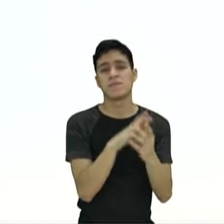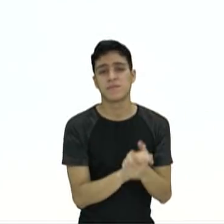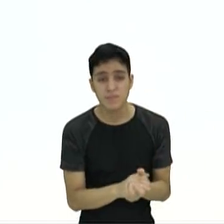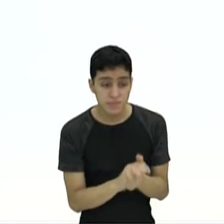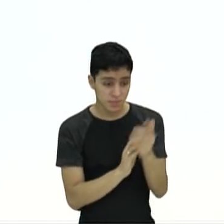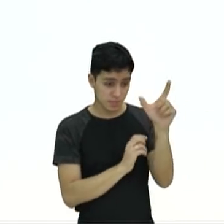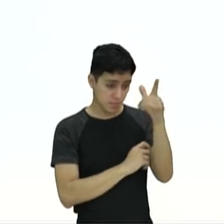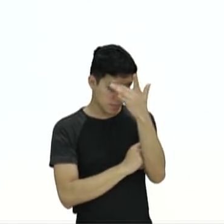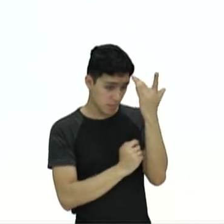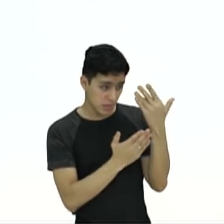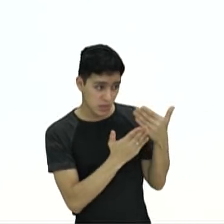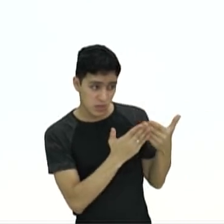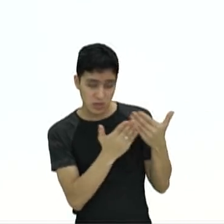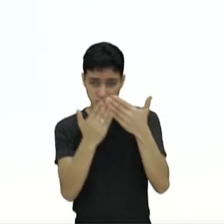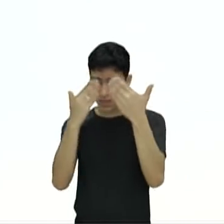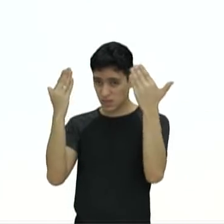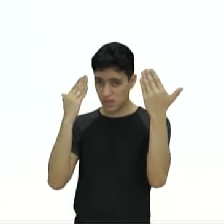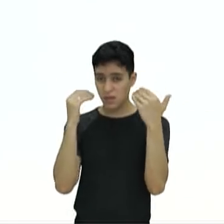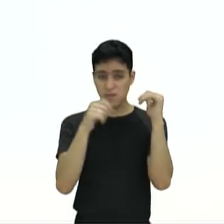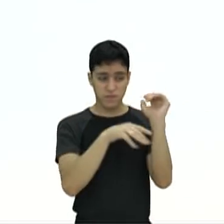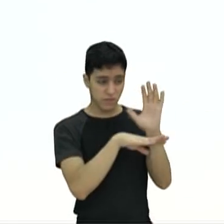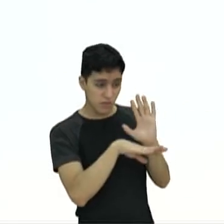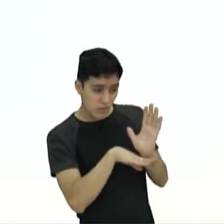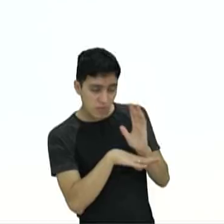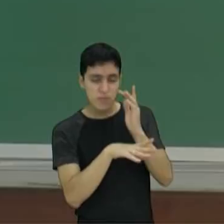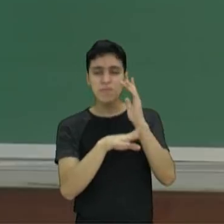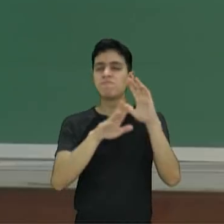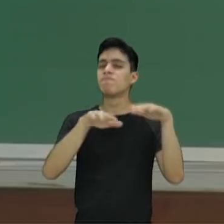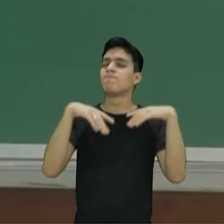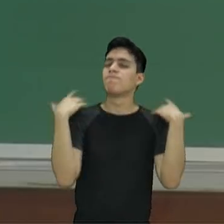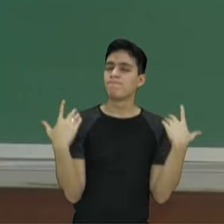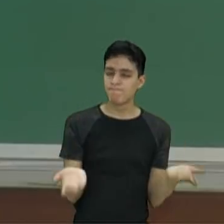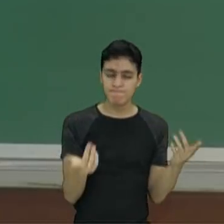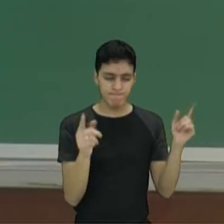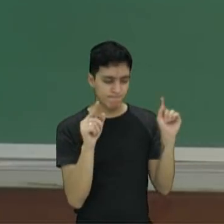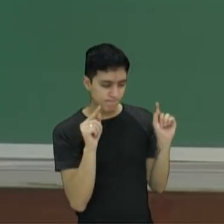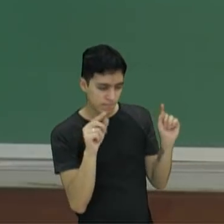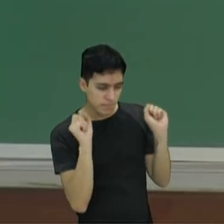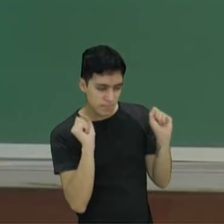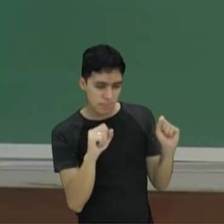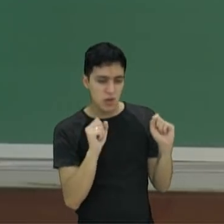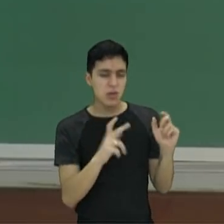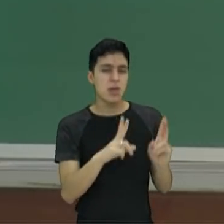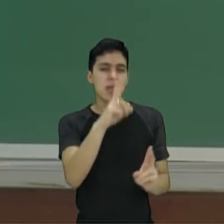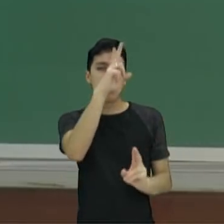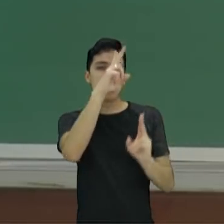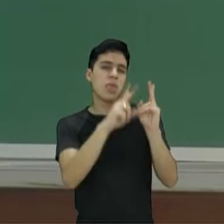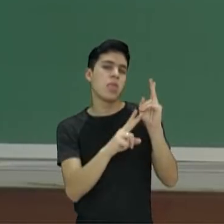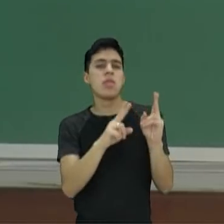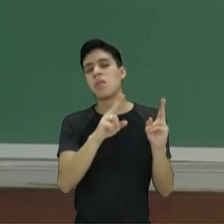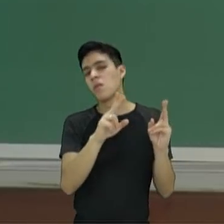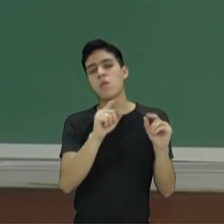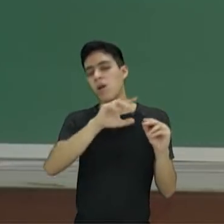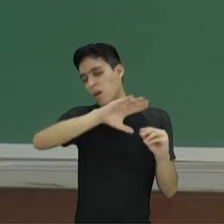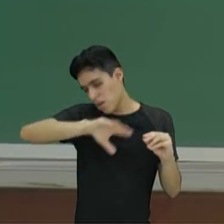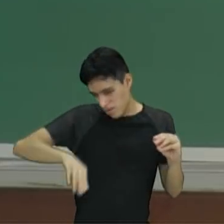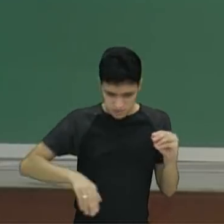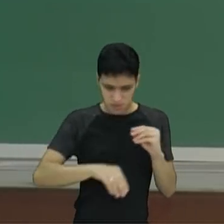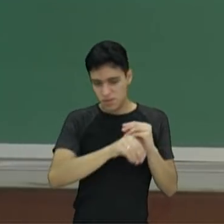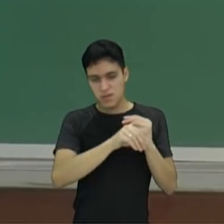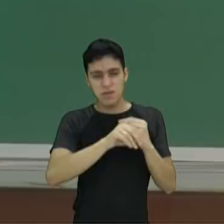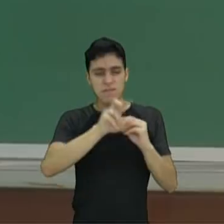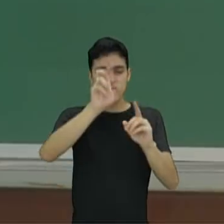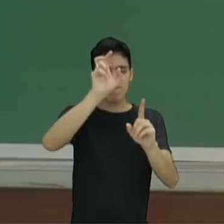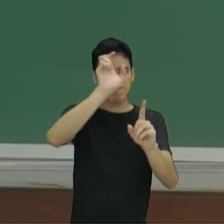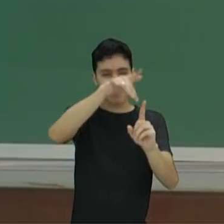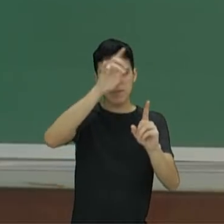Os estudantes estão analisando o vídeo, portanto, esse pode ter sido editado com a adição de